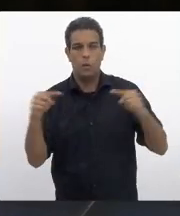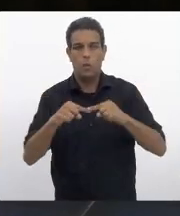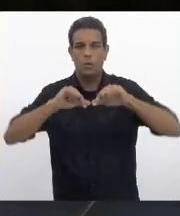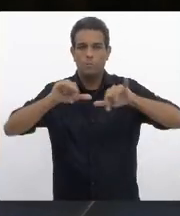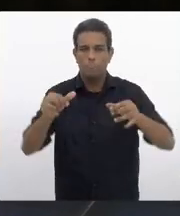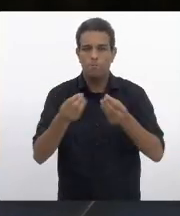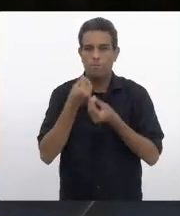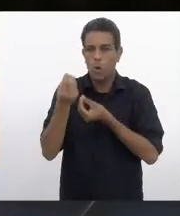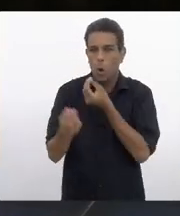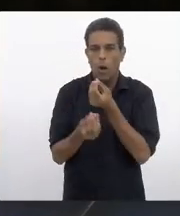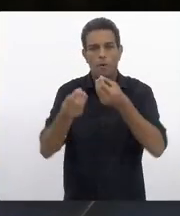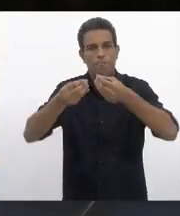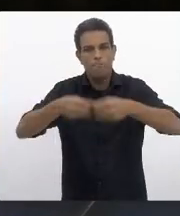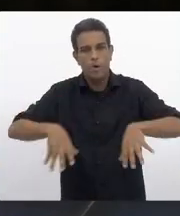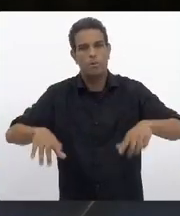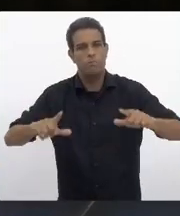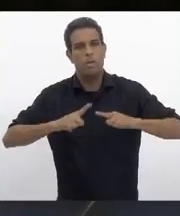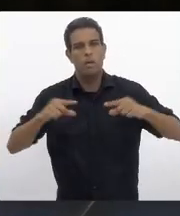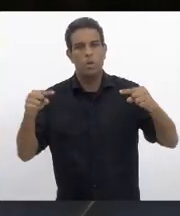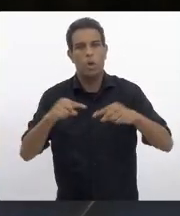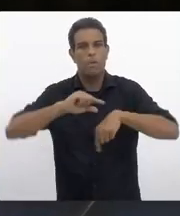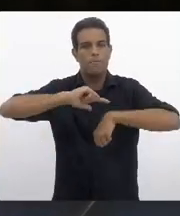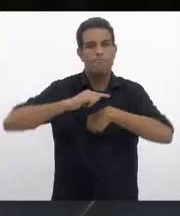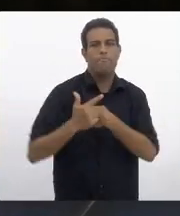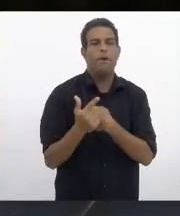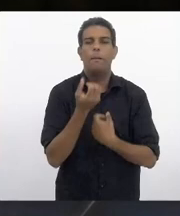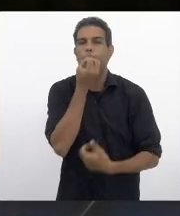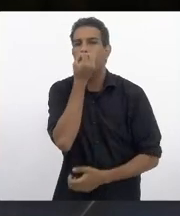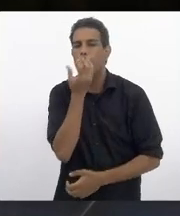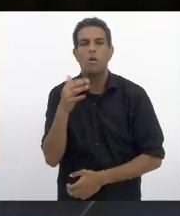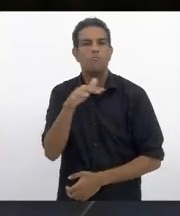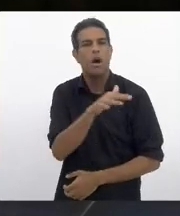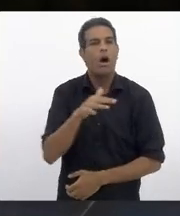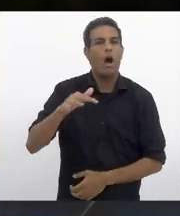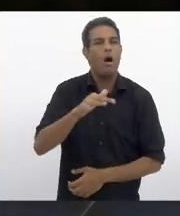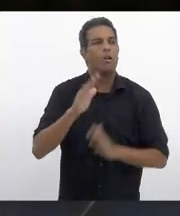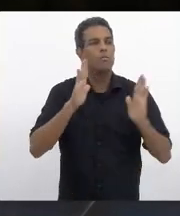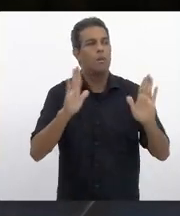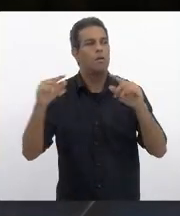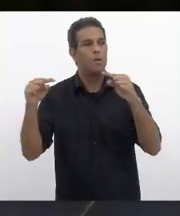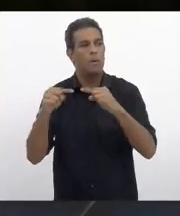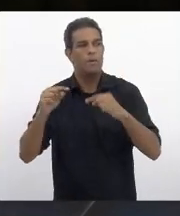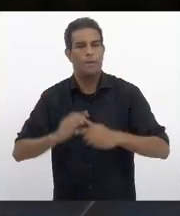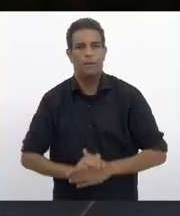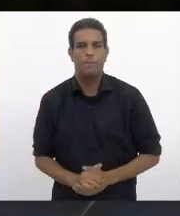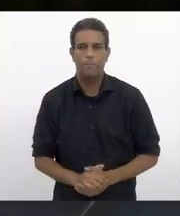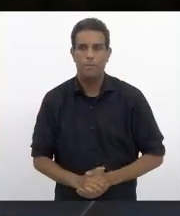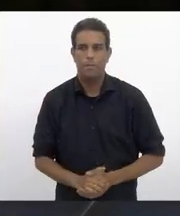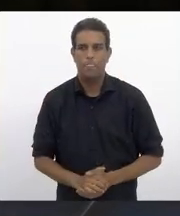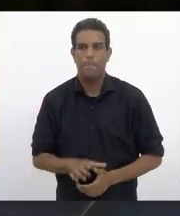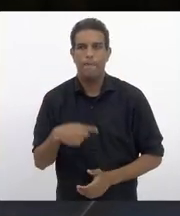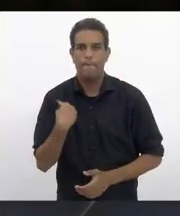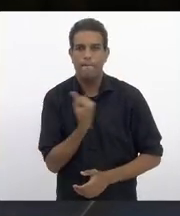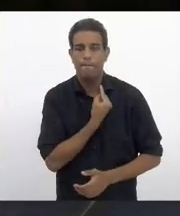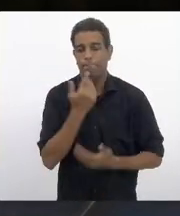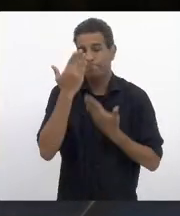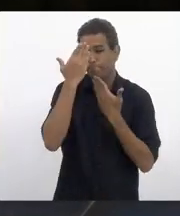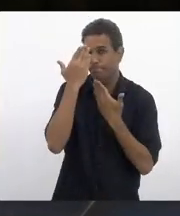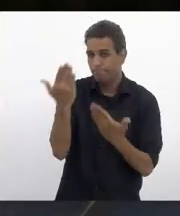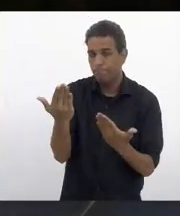bem intermediou e tem feito esse papel muito bom junto ao governo. Então, a gente agradece também